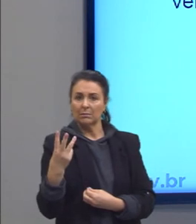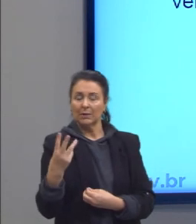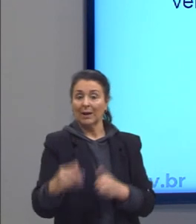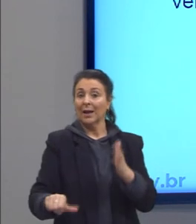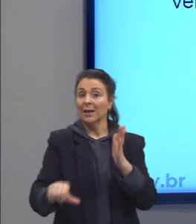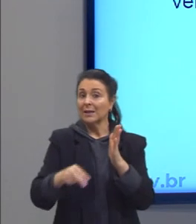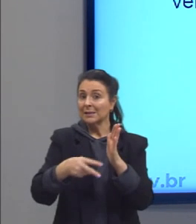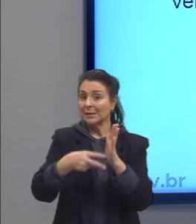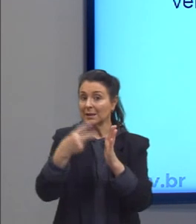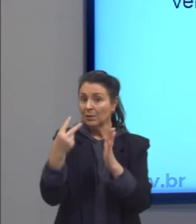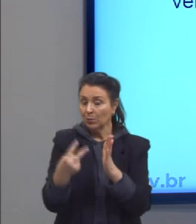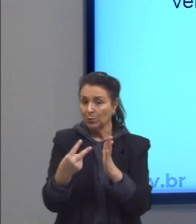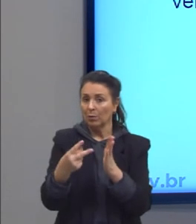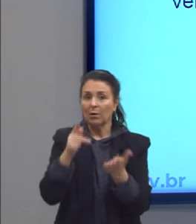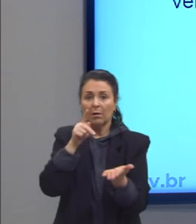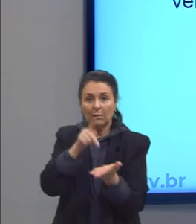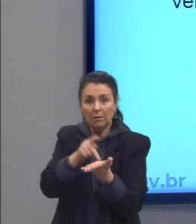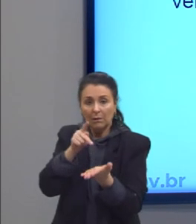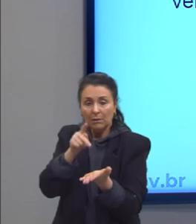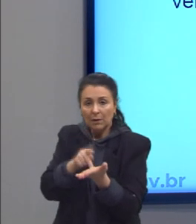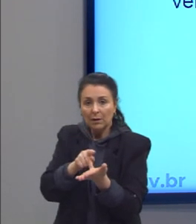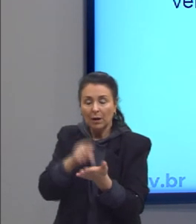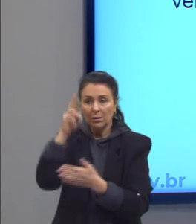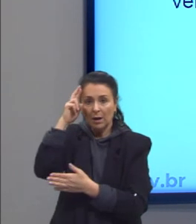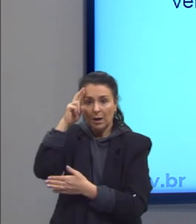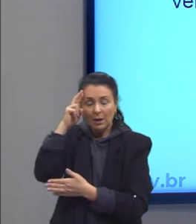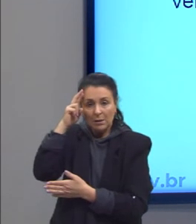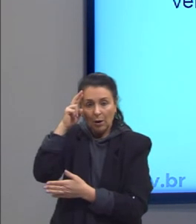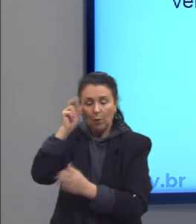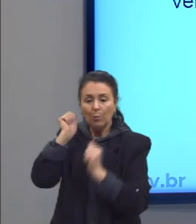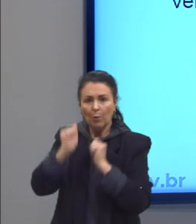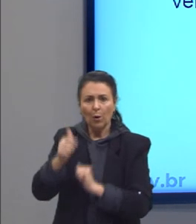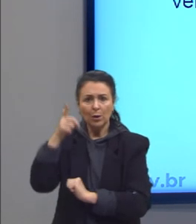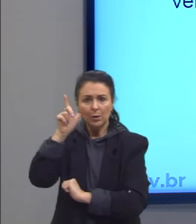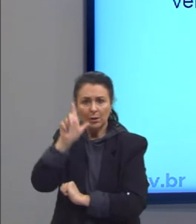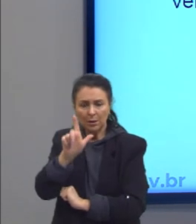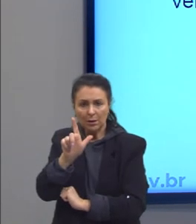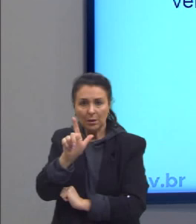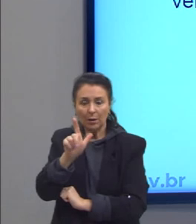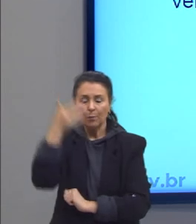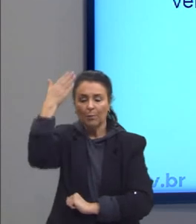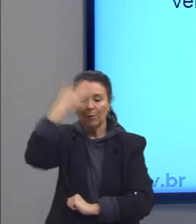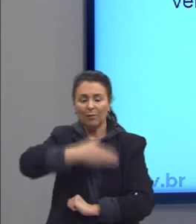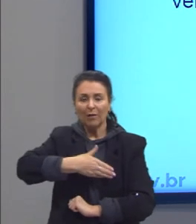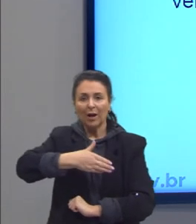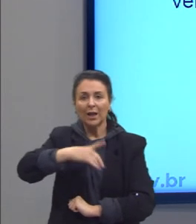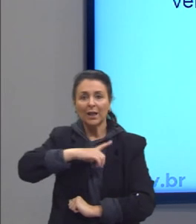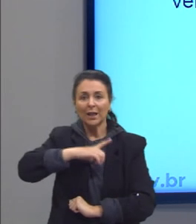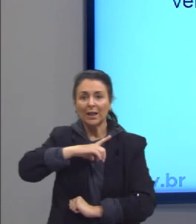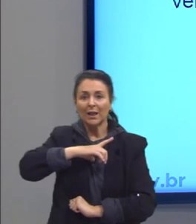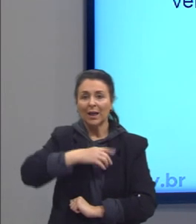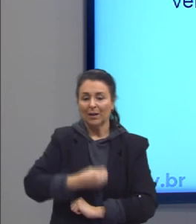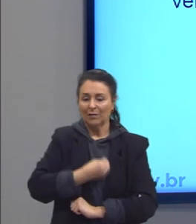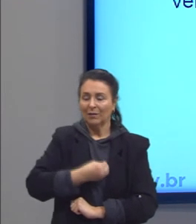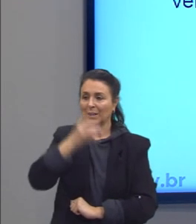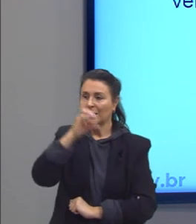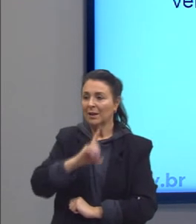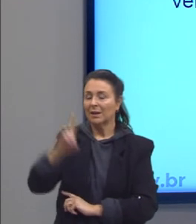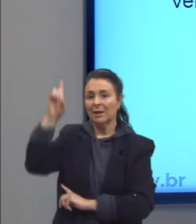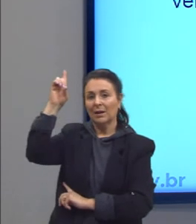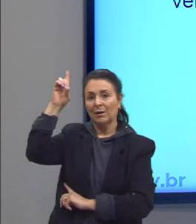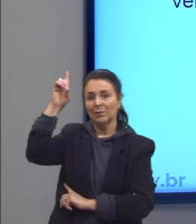é composta de verdades que a razão pode atingir por exemplo provável a existência de Deus pela razão